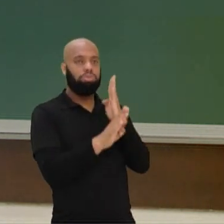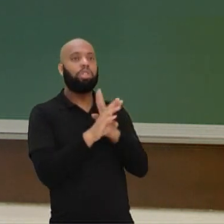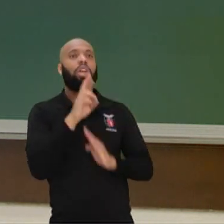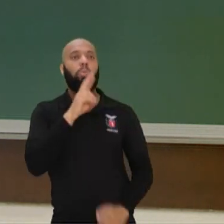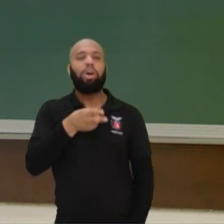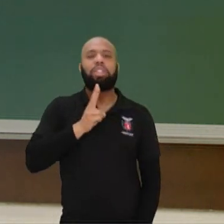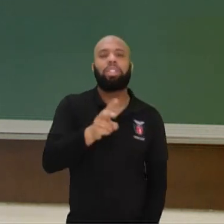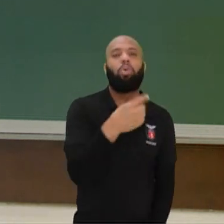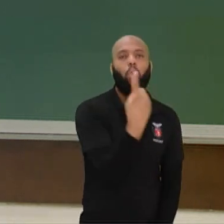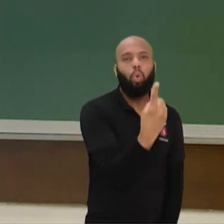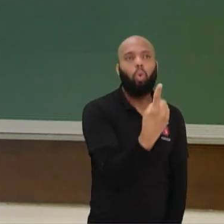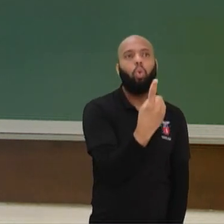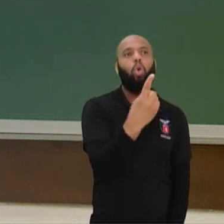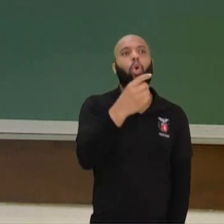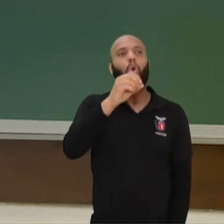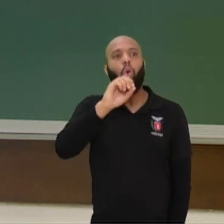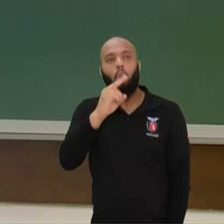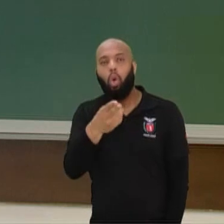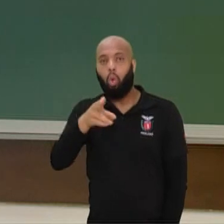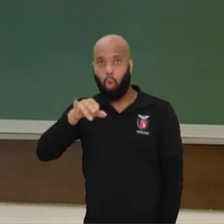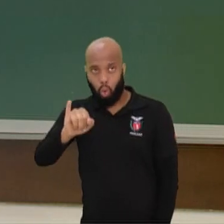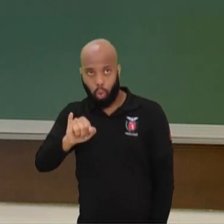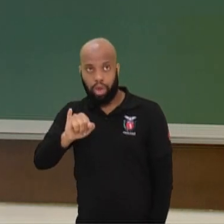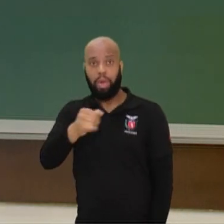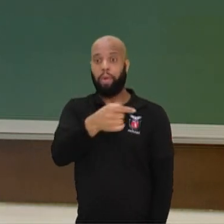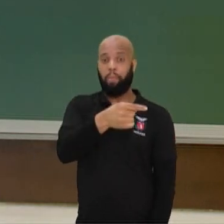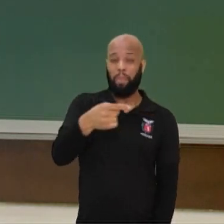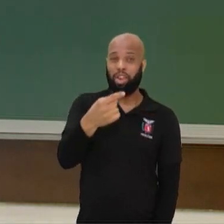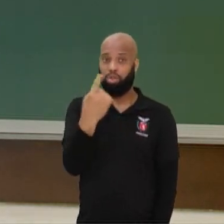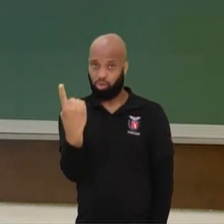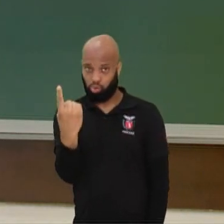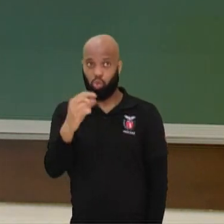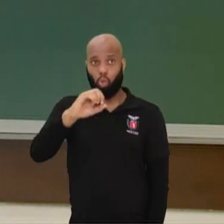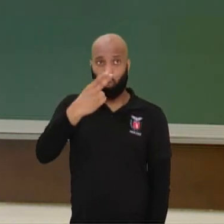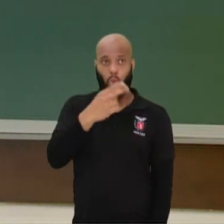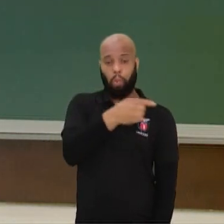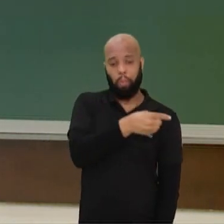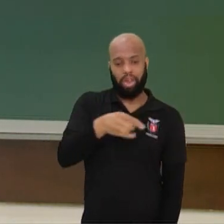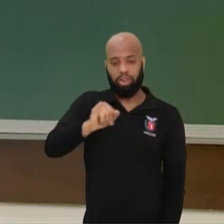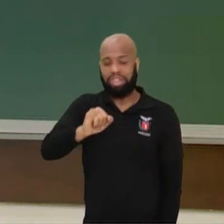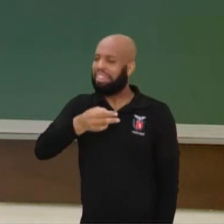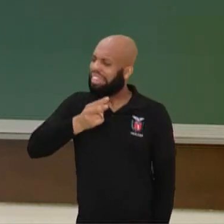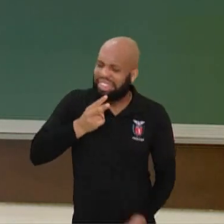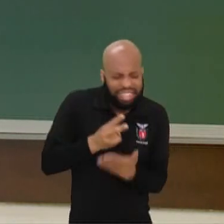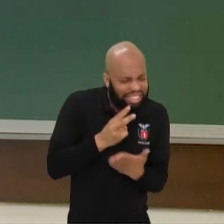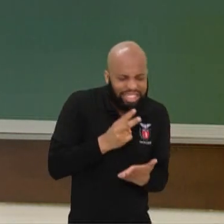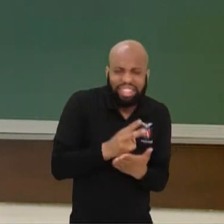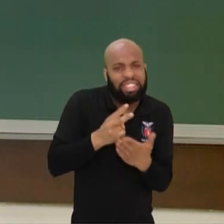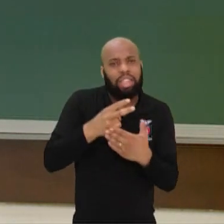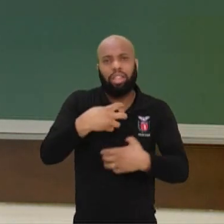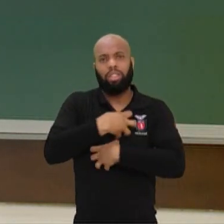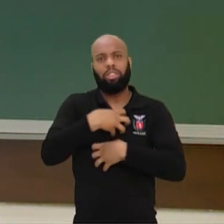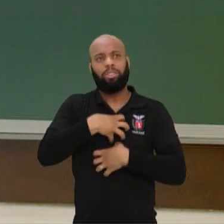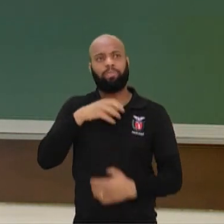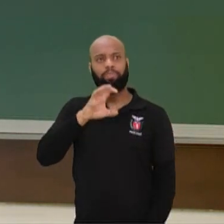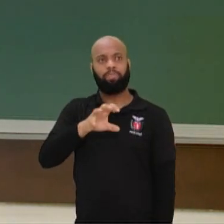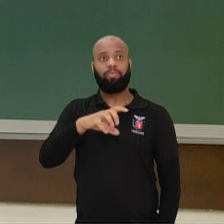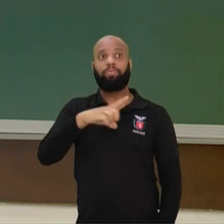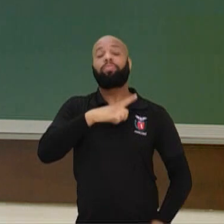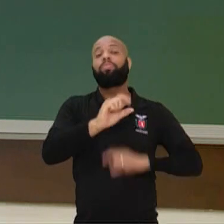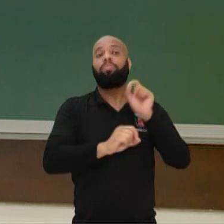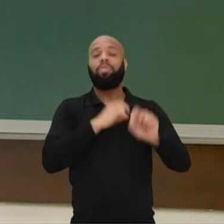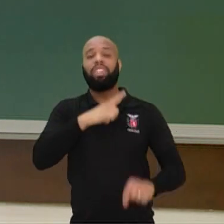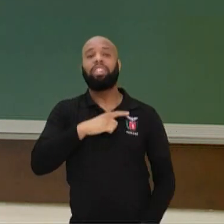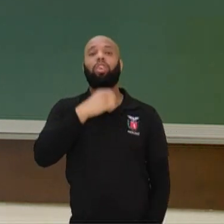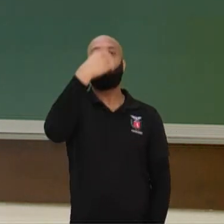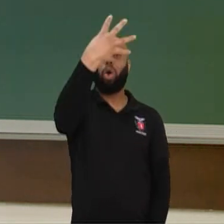ser 1i menos 1 menos i. Isso sempre vai acontecer em grupos de 4